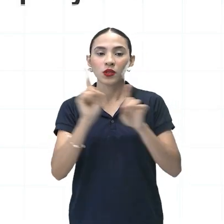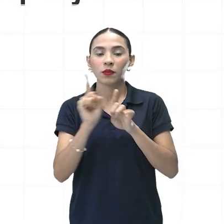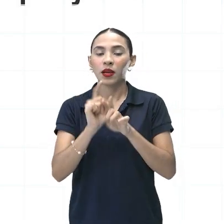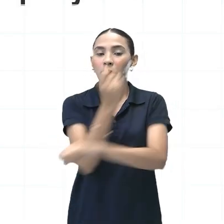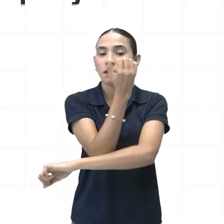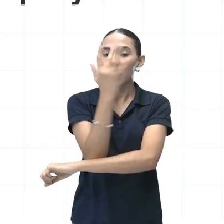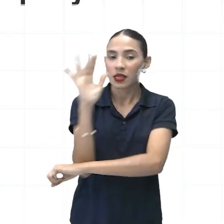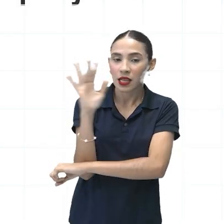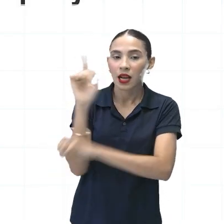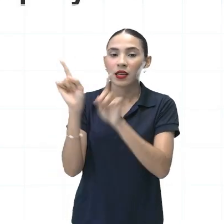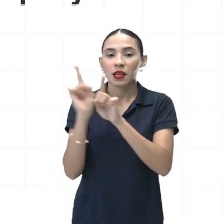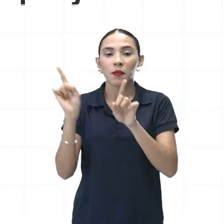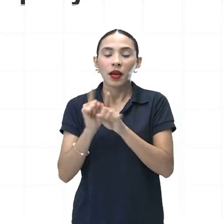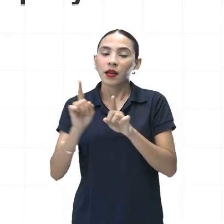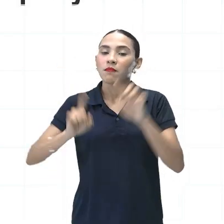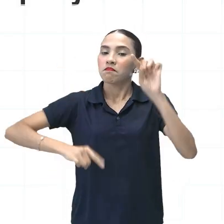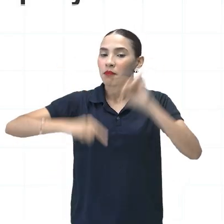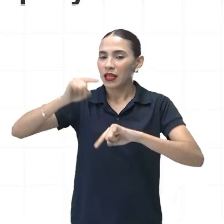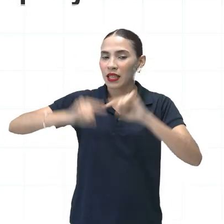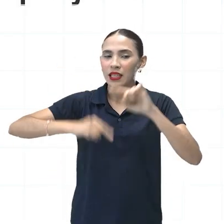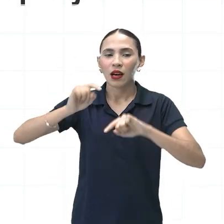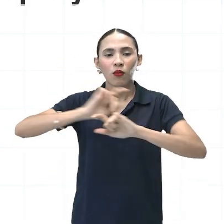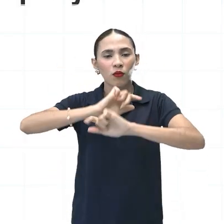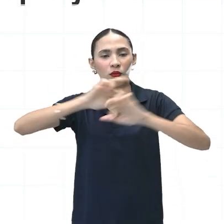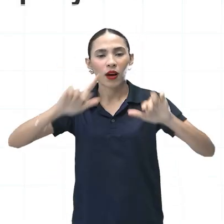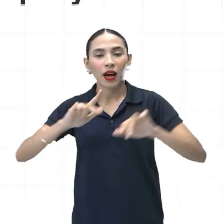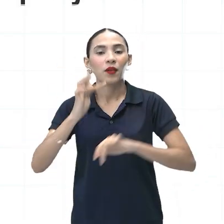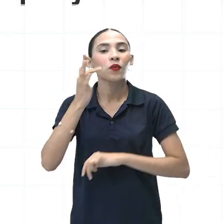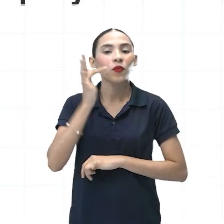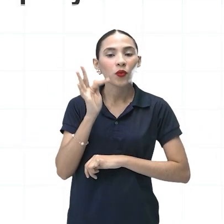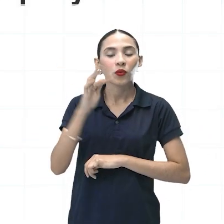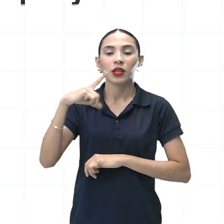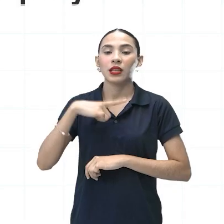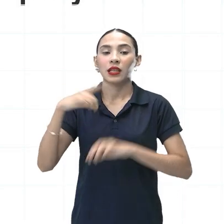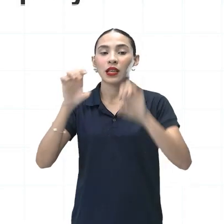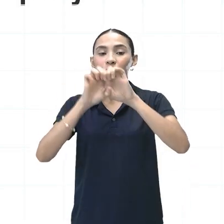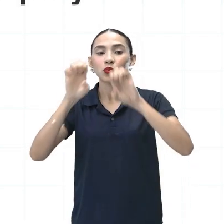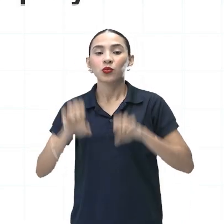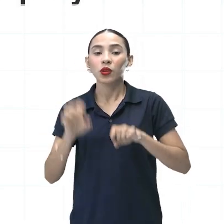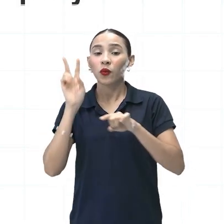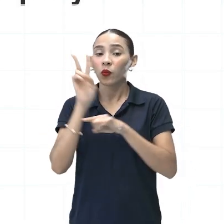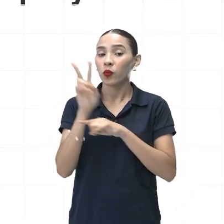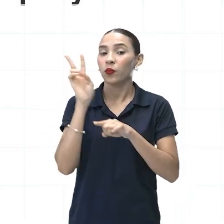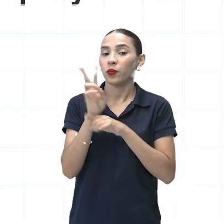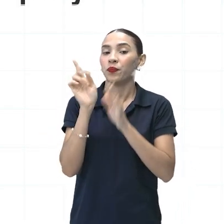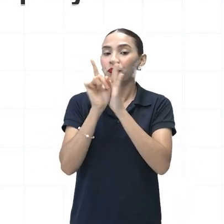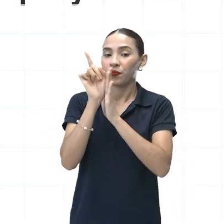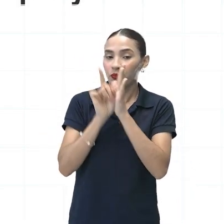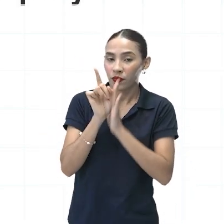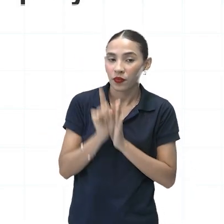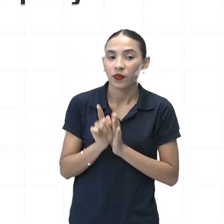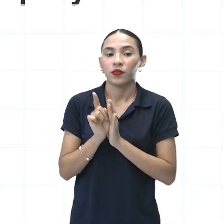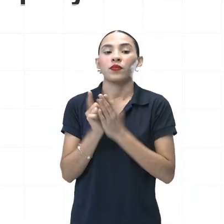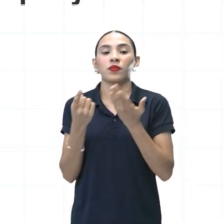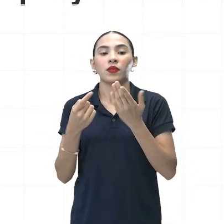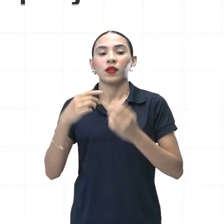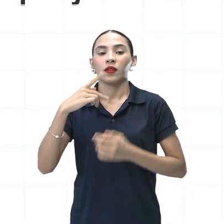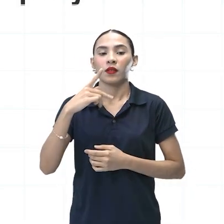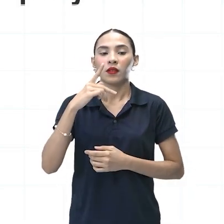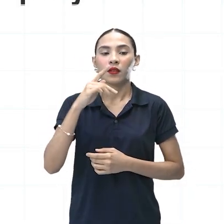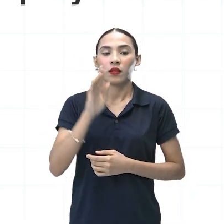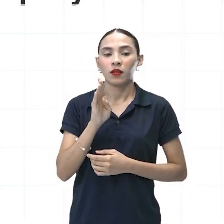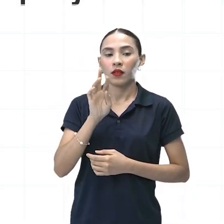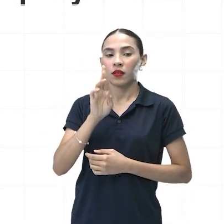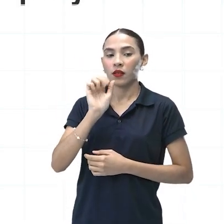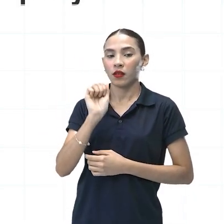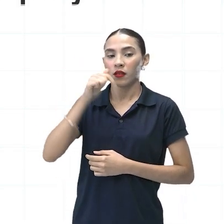garrafas, instrumentos musicais e frutas, têm sua estrutura cuidadosamente investigada nos trabalhos de Braque e